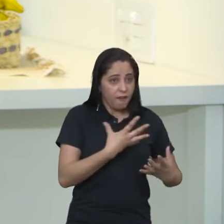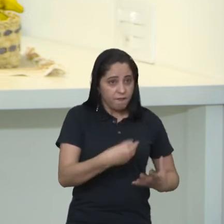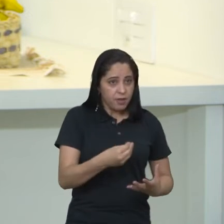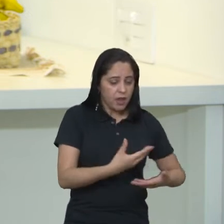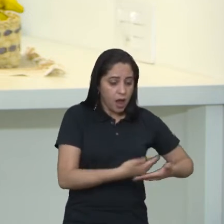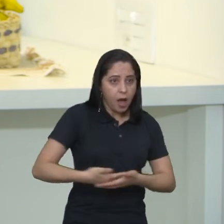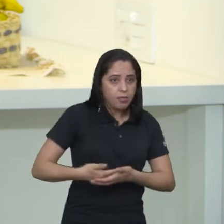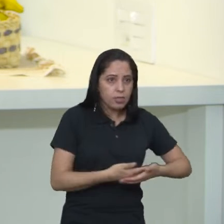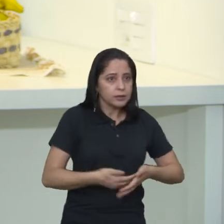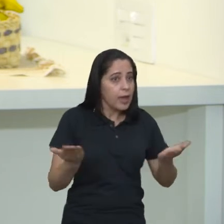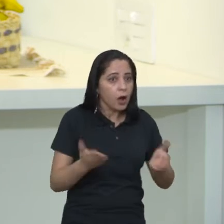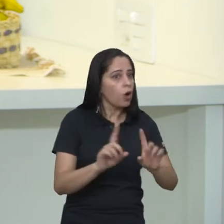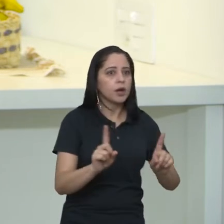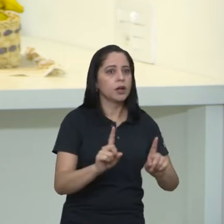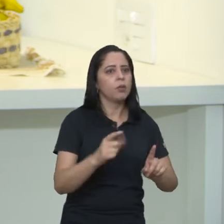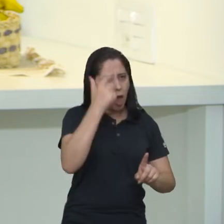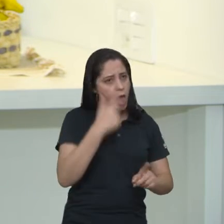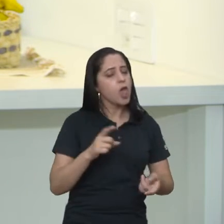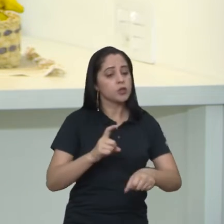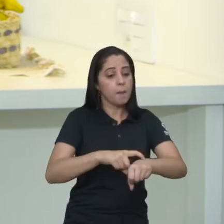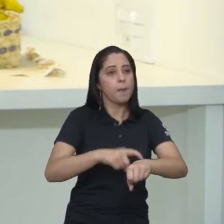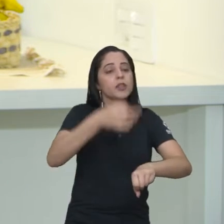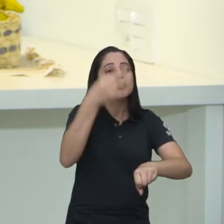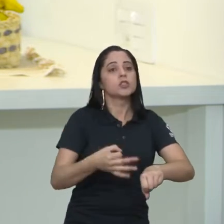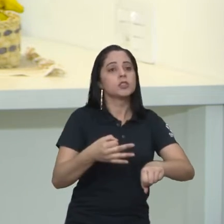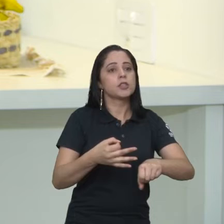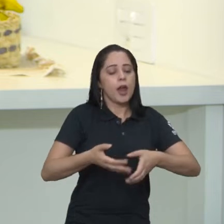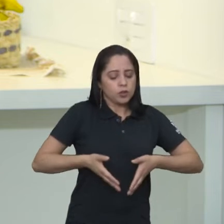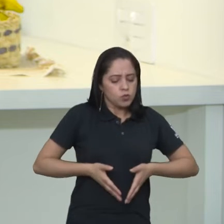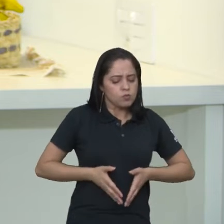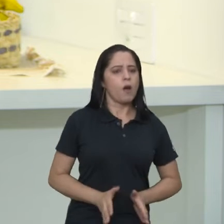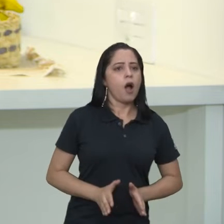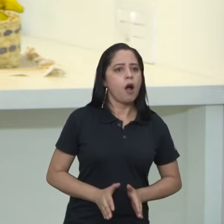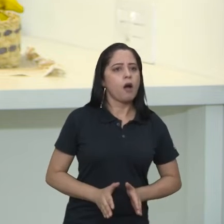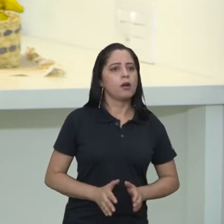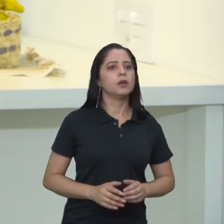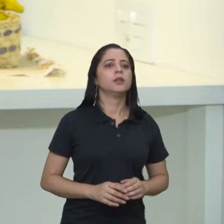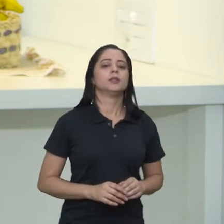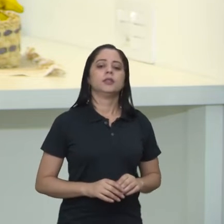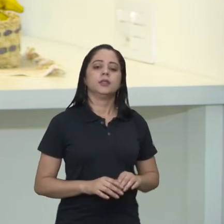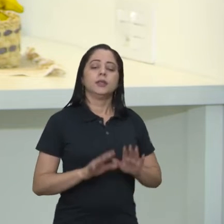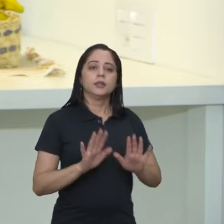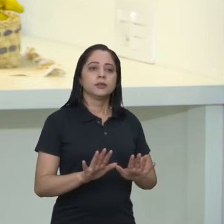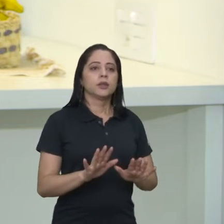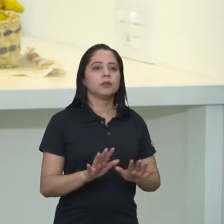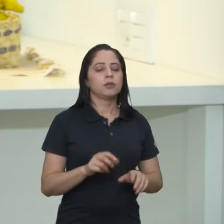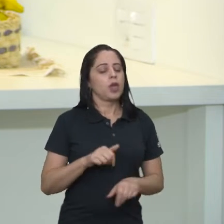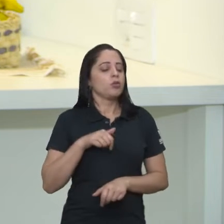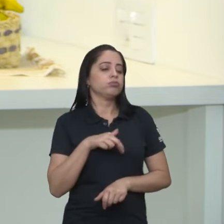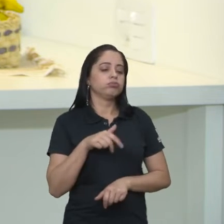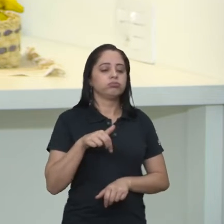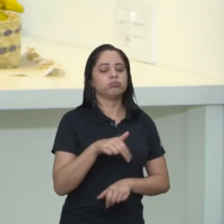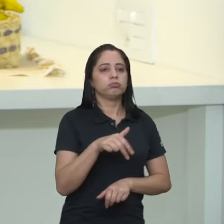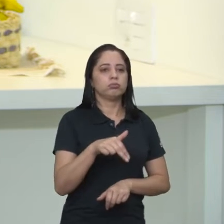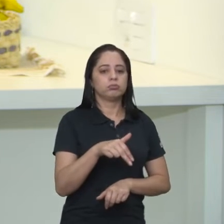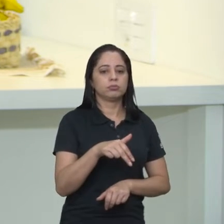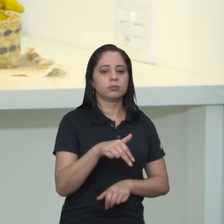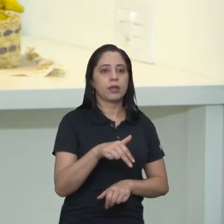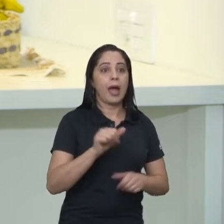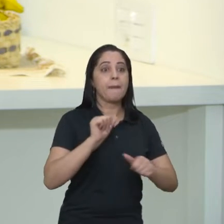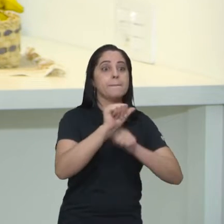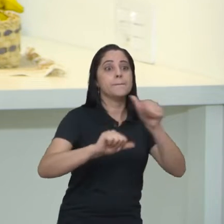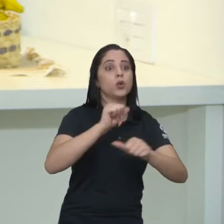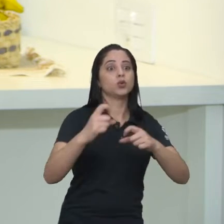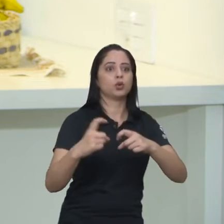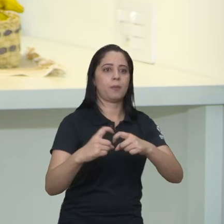circunstâncias, eu sei a hora que eu vou fazer força, né? O meu corpo vai saber a hora que eu tenho que fazer força. E aí eu desci, e aí logo foi a